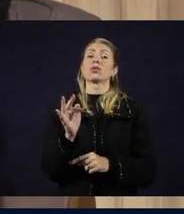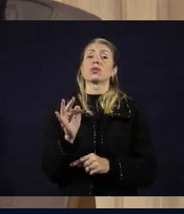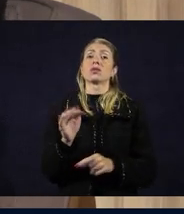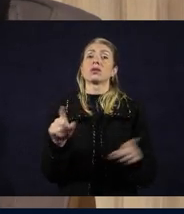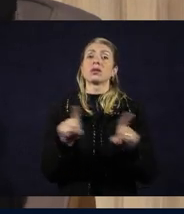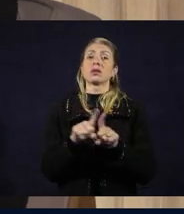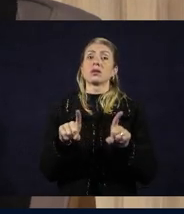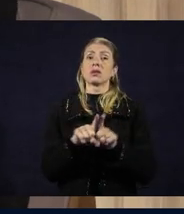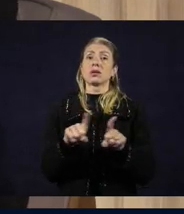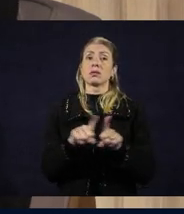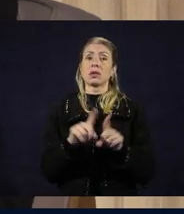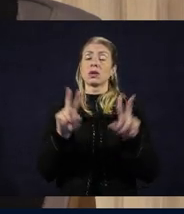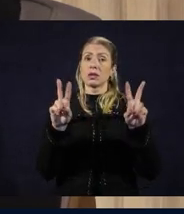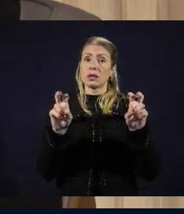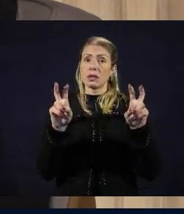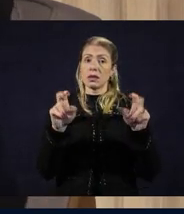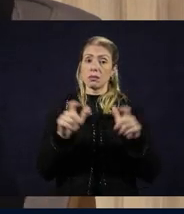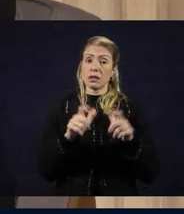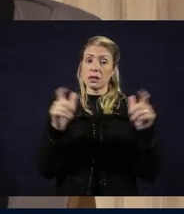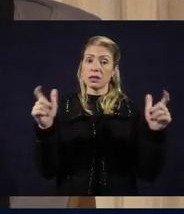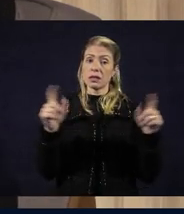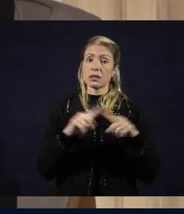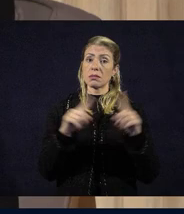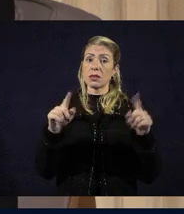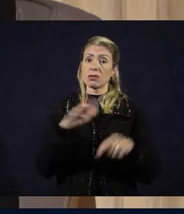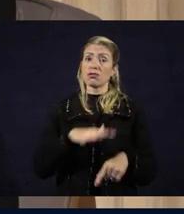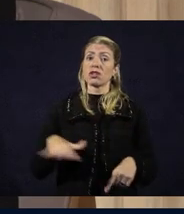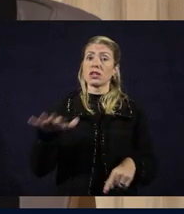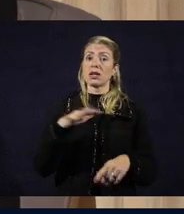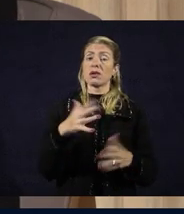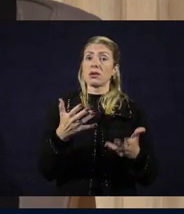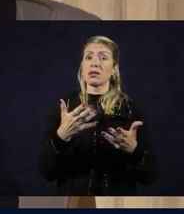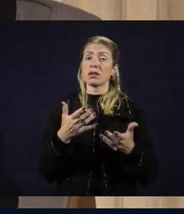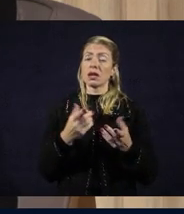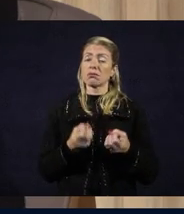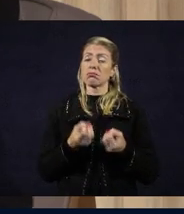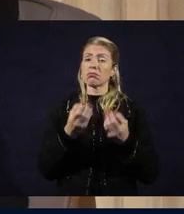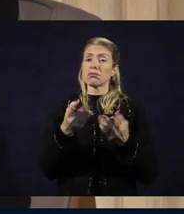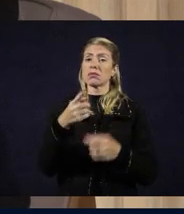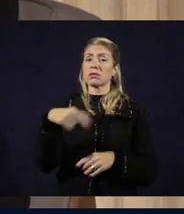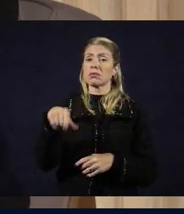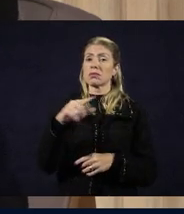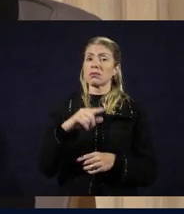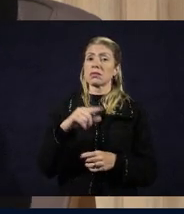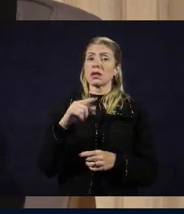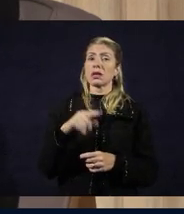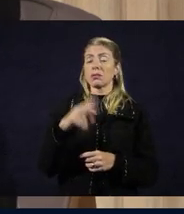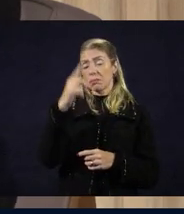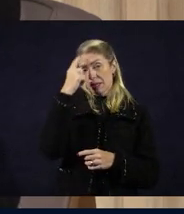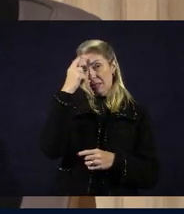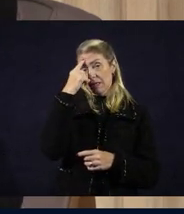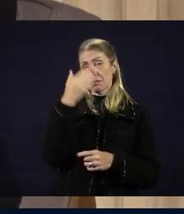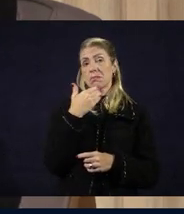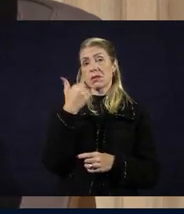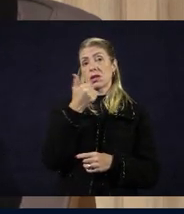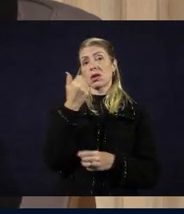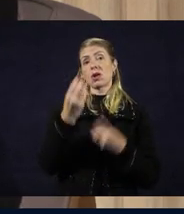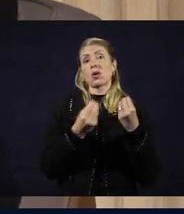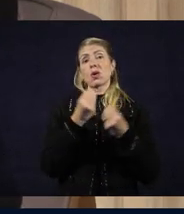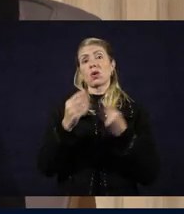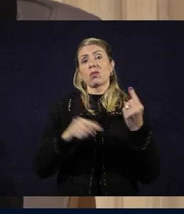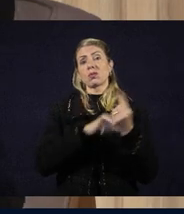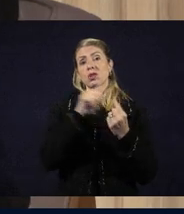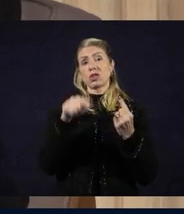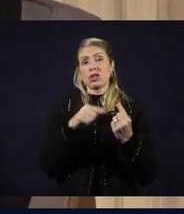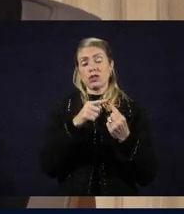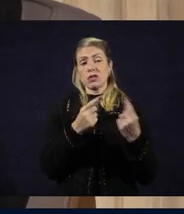não eu sei que é um tema super amplo mas de forma geral queria só jogar essa provocação para vocês e ouvir um pouco melhor como que vocês estão olhando no ponto de vista de